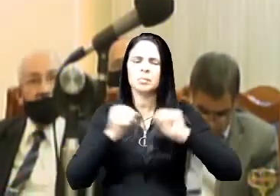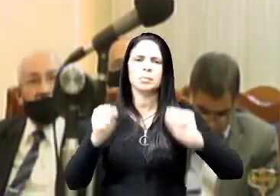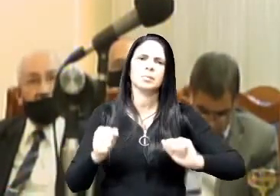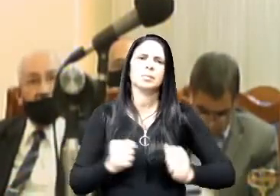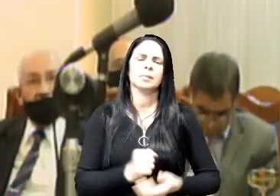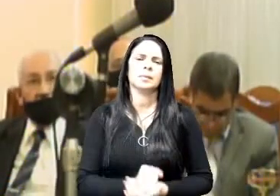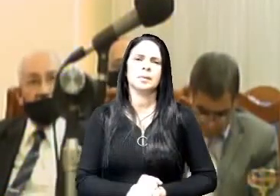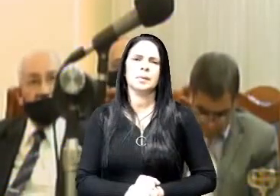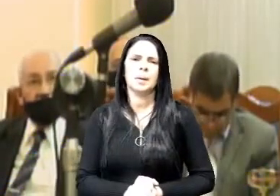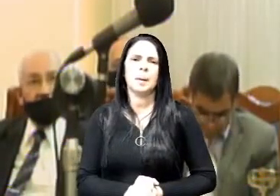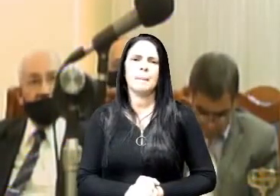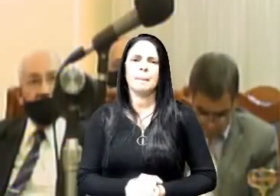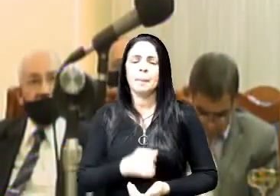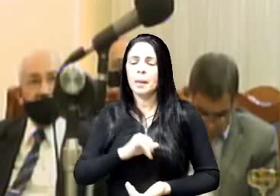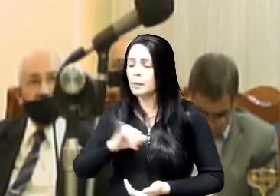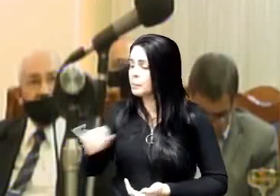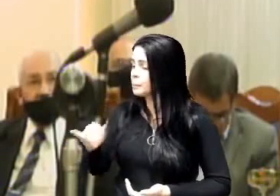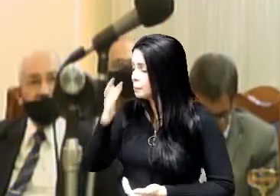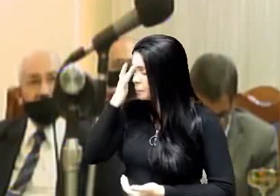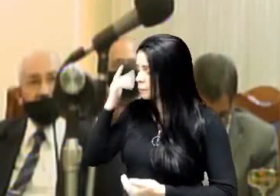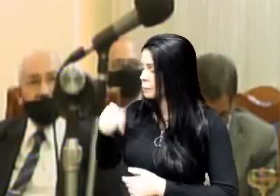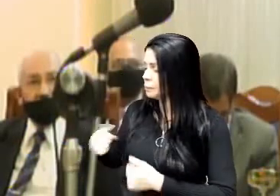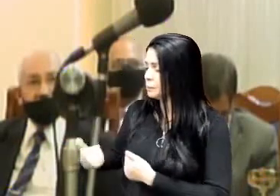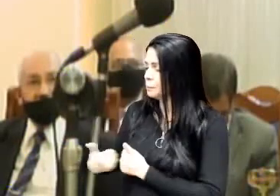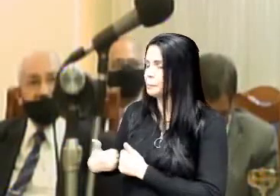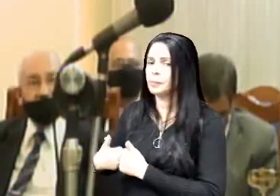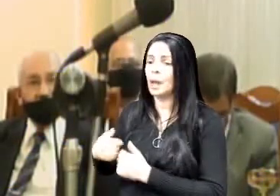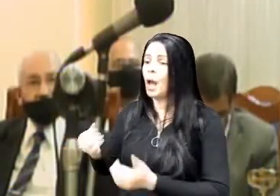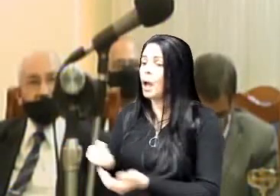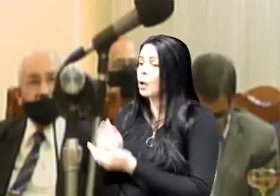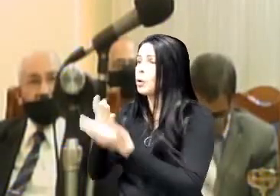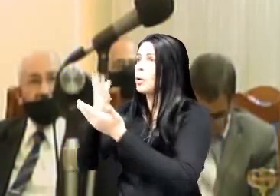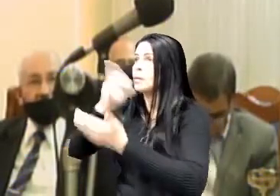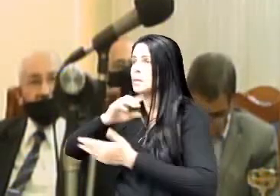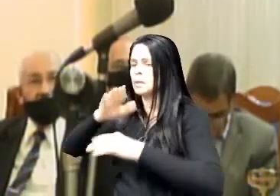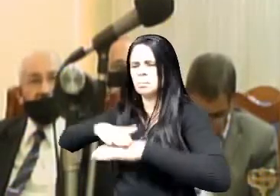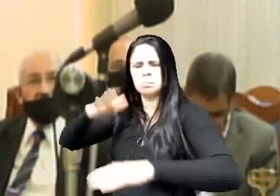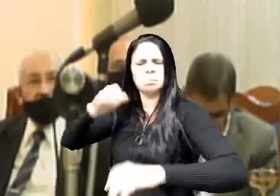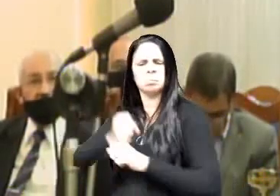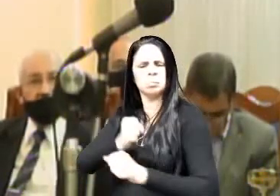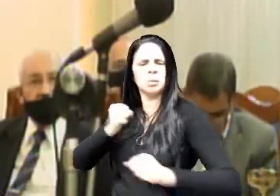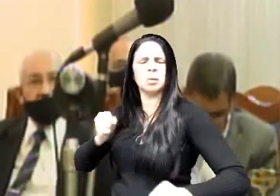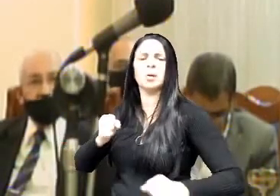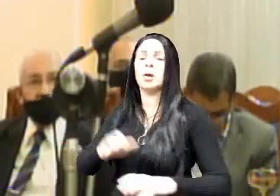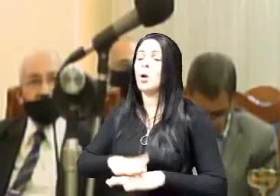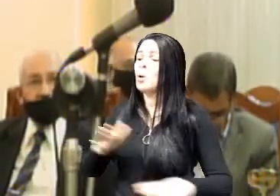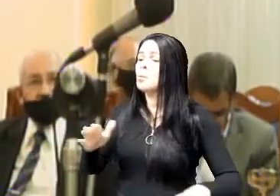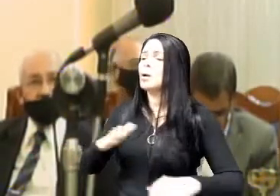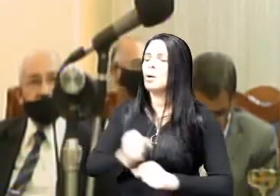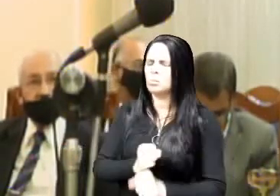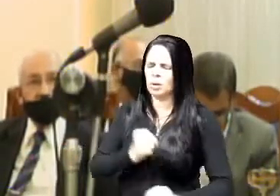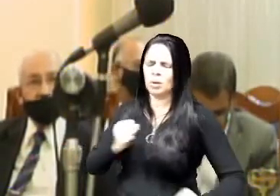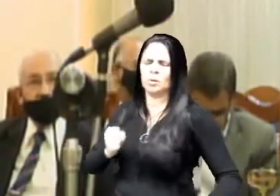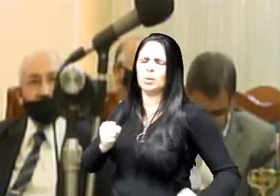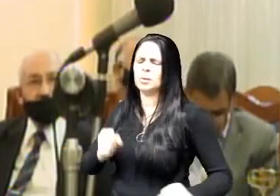Aleluia. Diga para quem está perto de você aí, diga, a glória vai ser maior. Diga, quanto maior for tua luta,